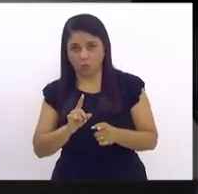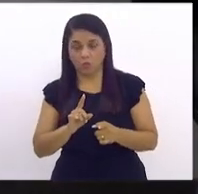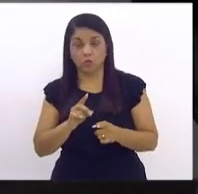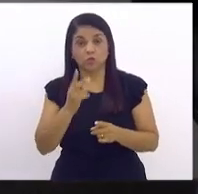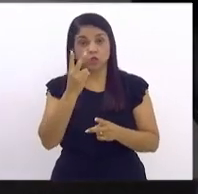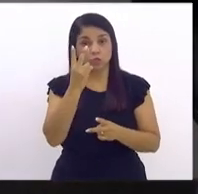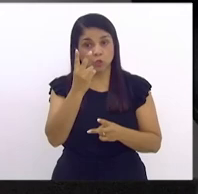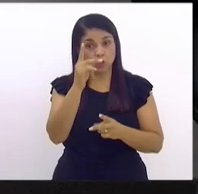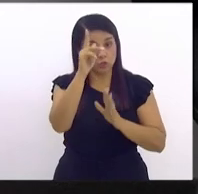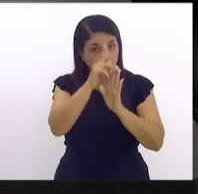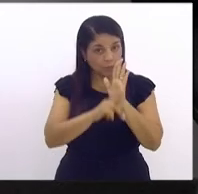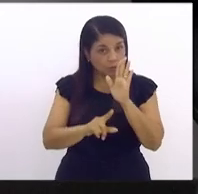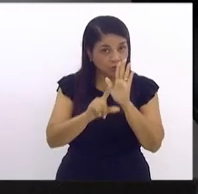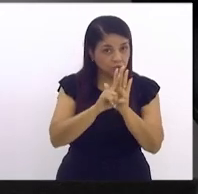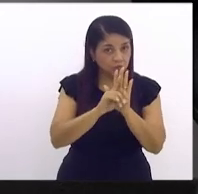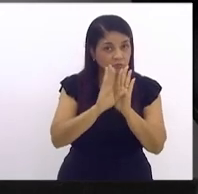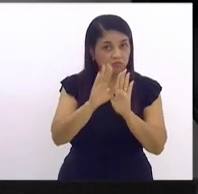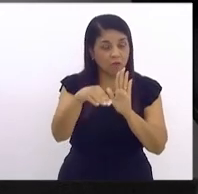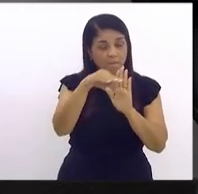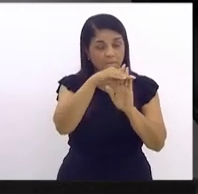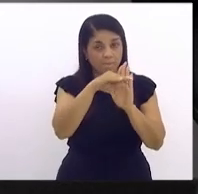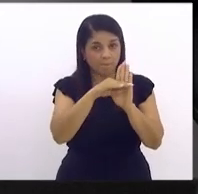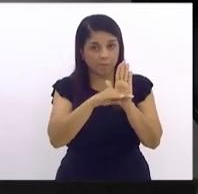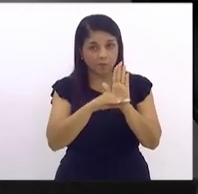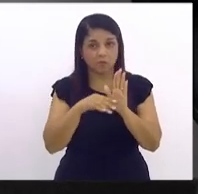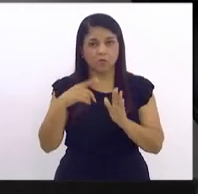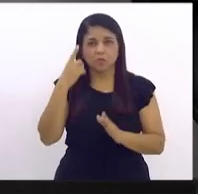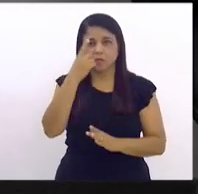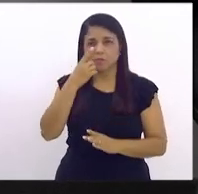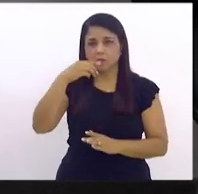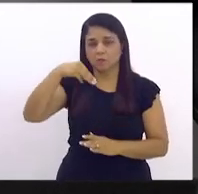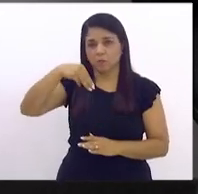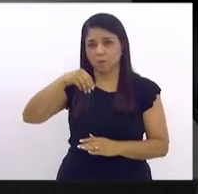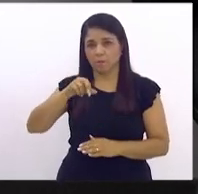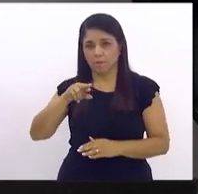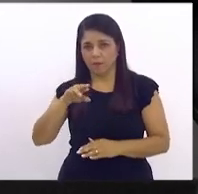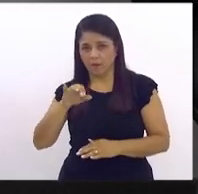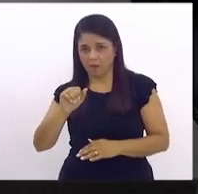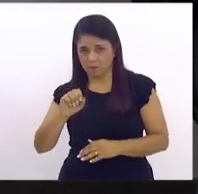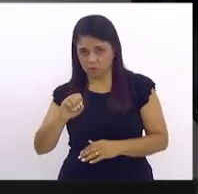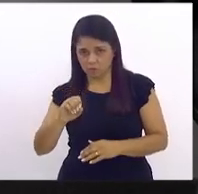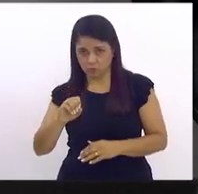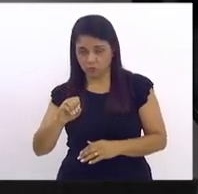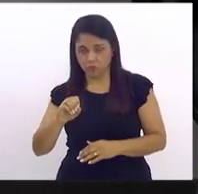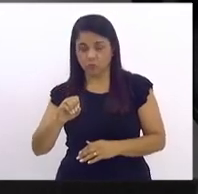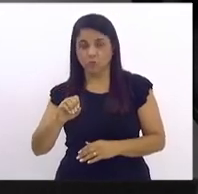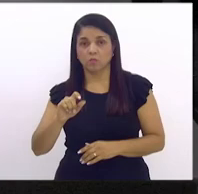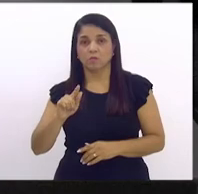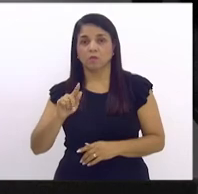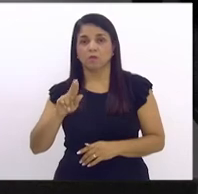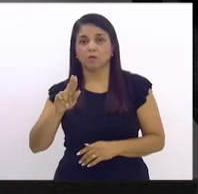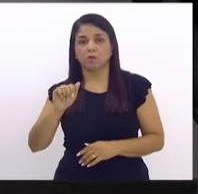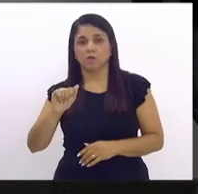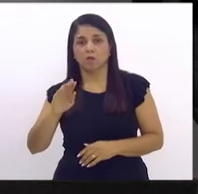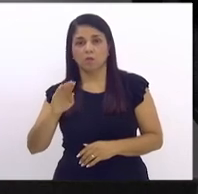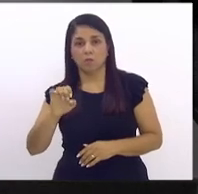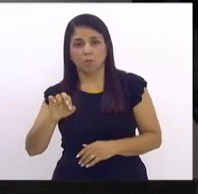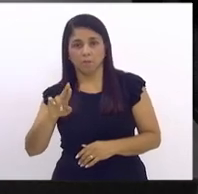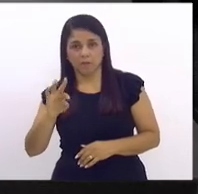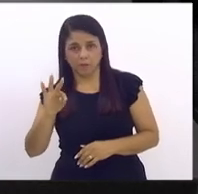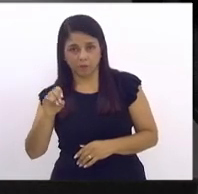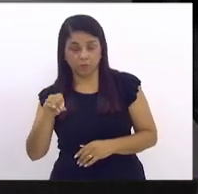projetos que, inclusive, já foi na pauta. Um do deputado Márcio Gualberto, que era um projeto bastante